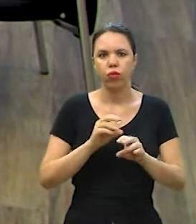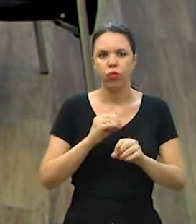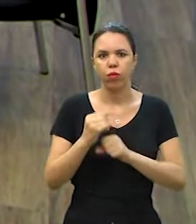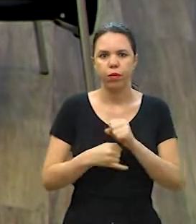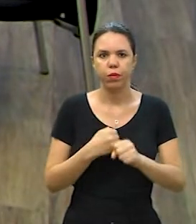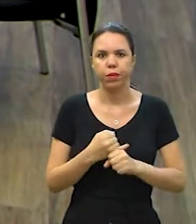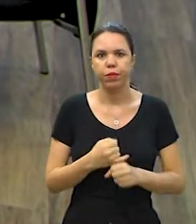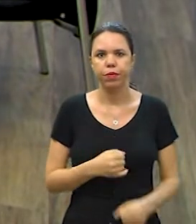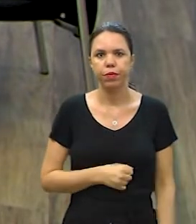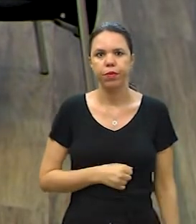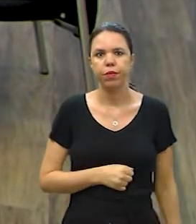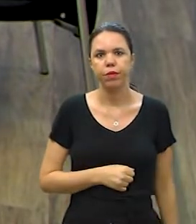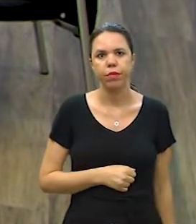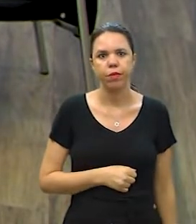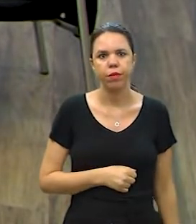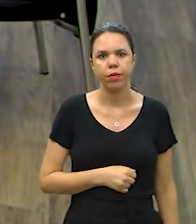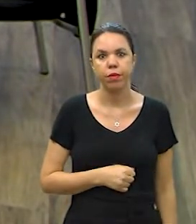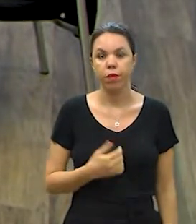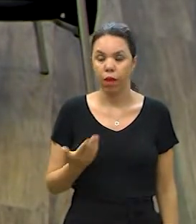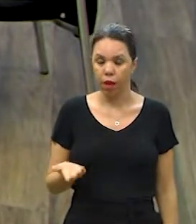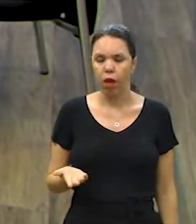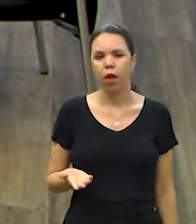ensino remoto?